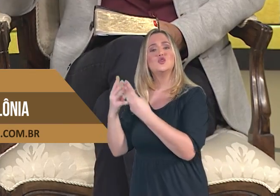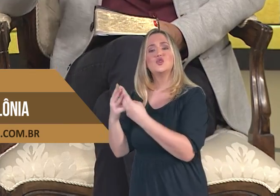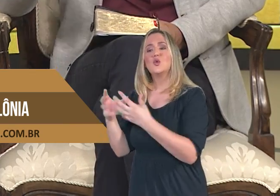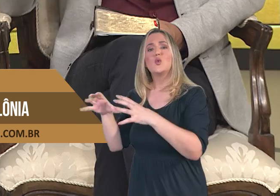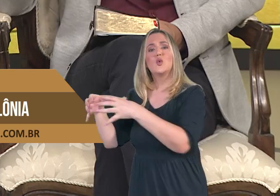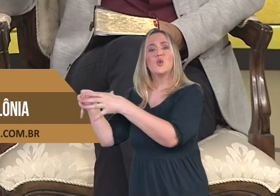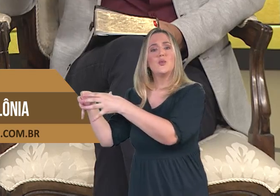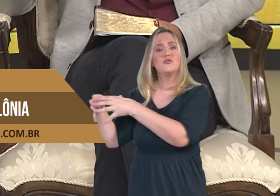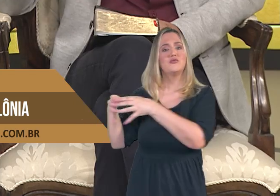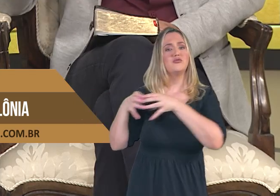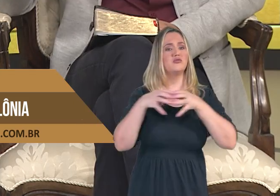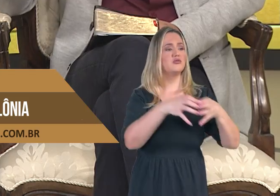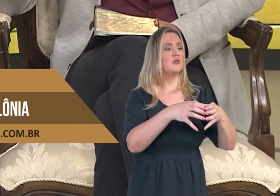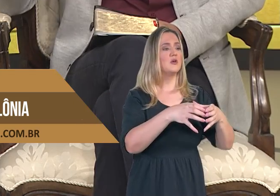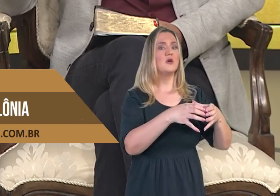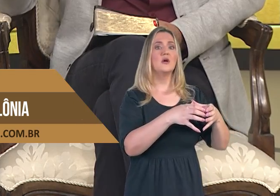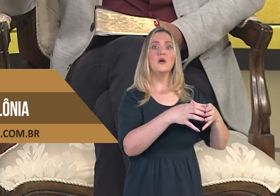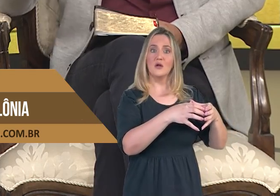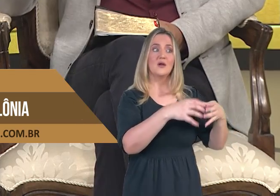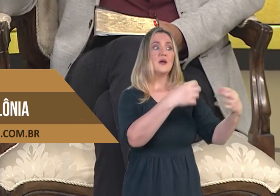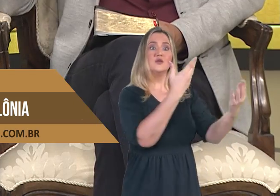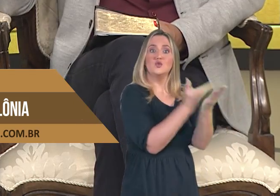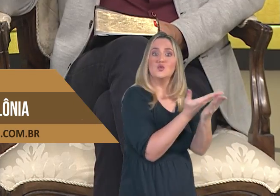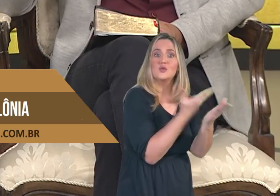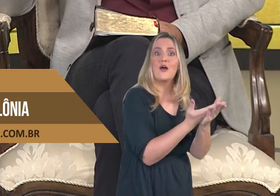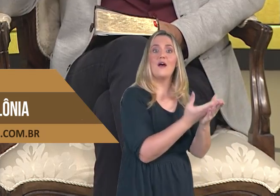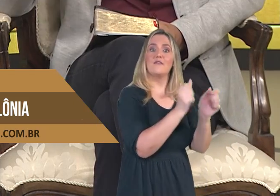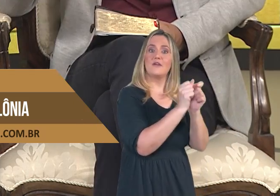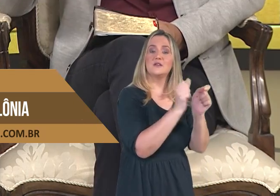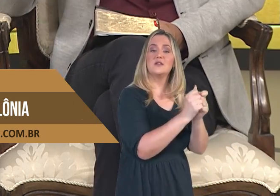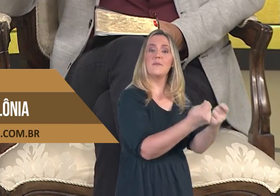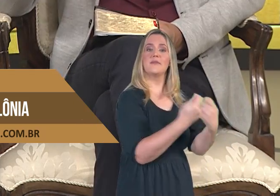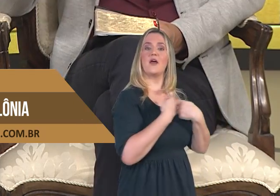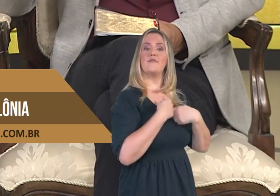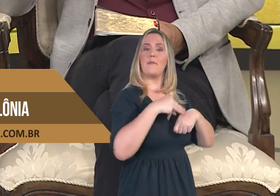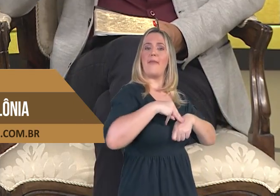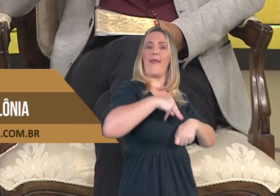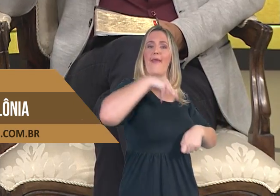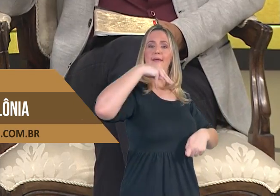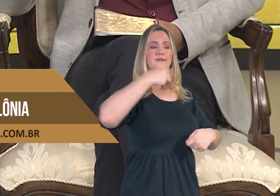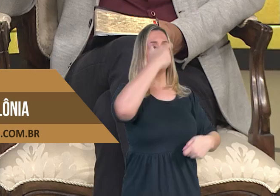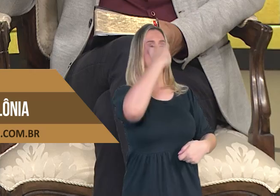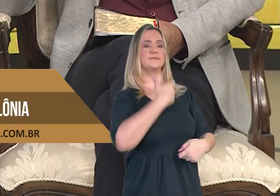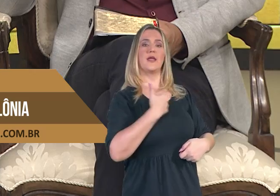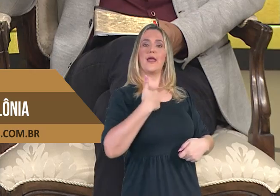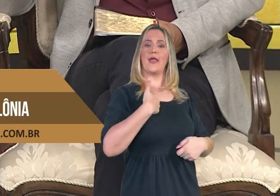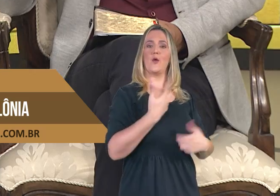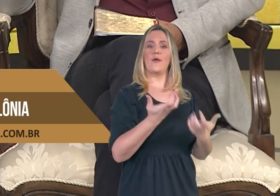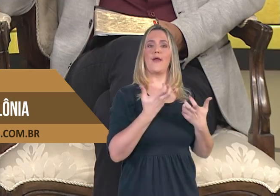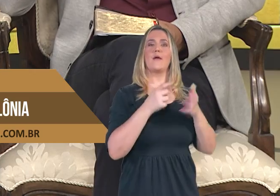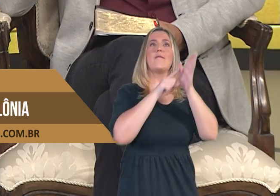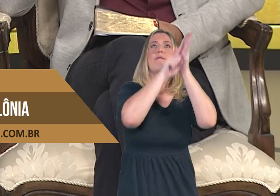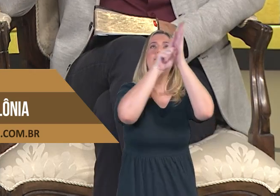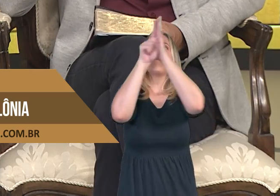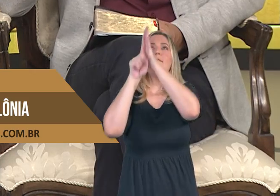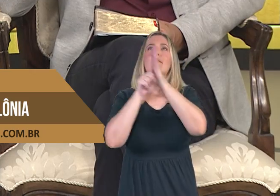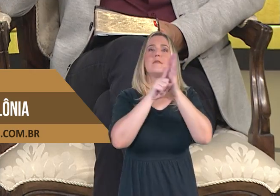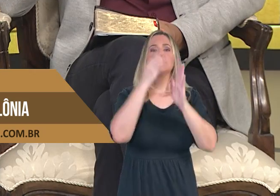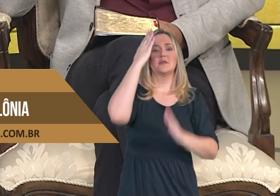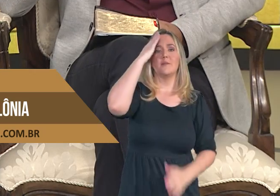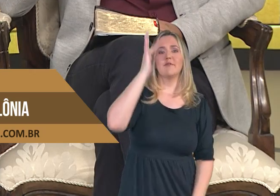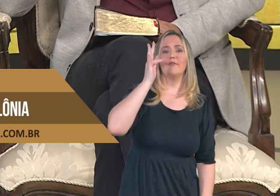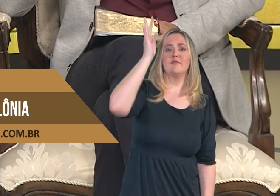obrigatoriamente estudava e formava mestres em quê? Astrologia. Isto especialmente em prática de